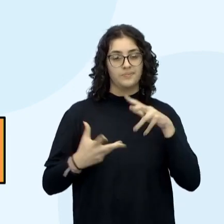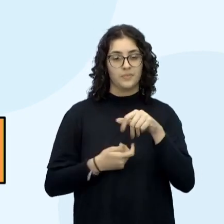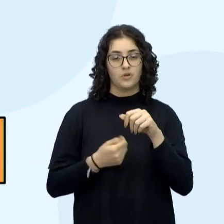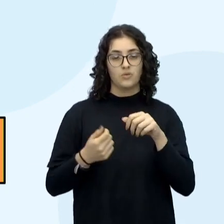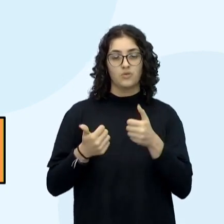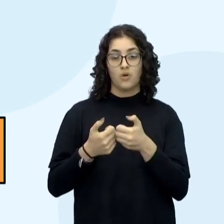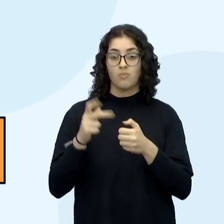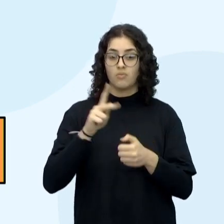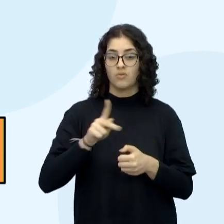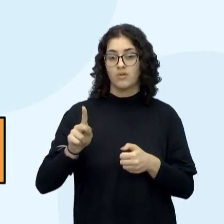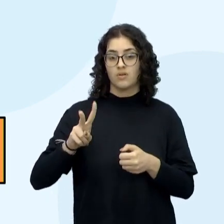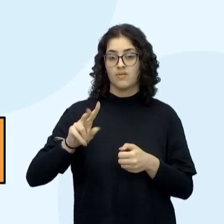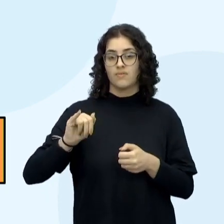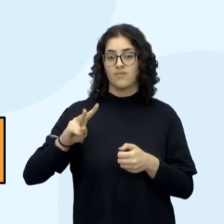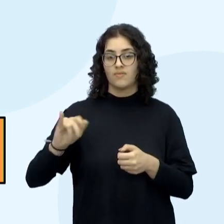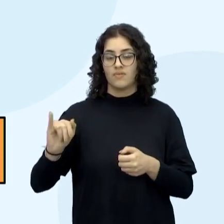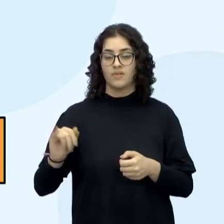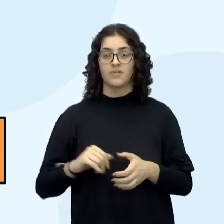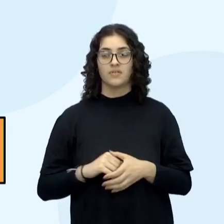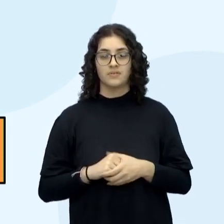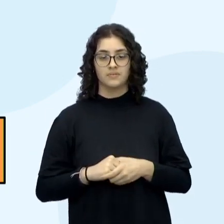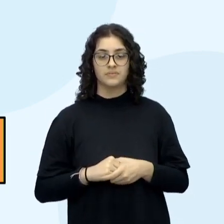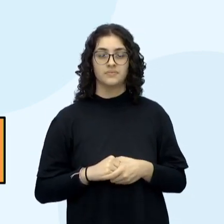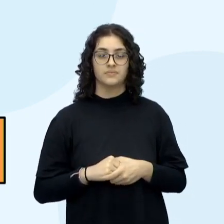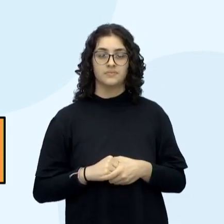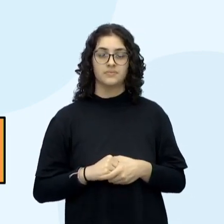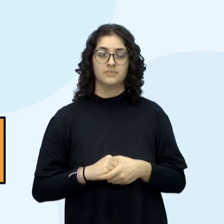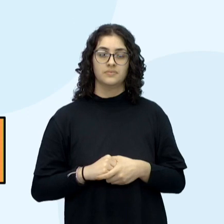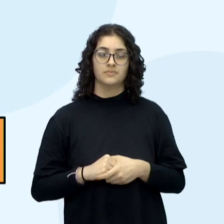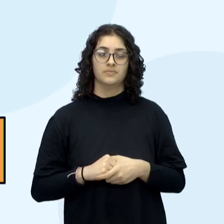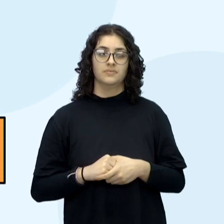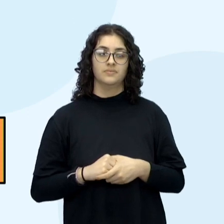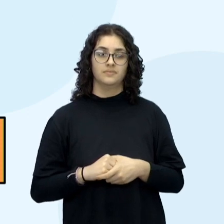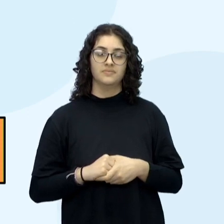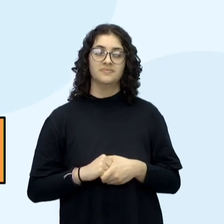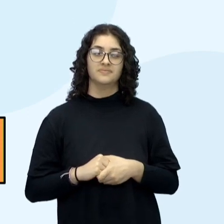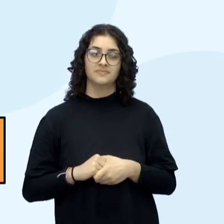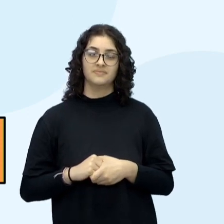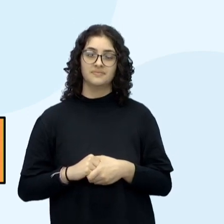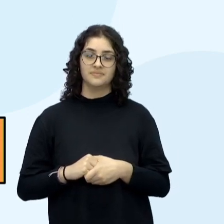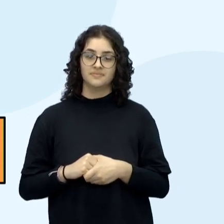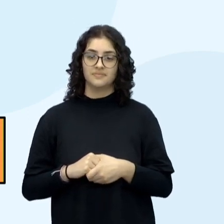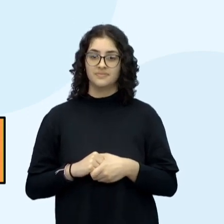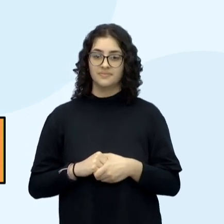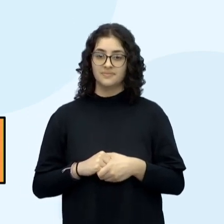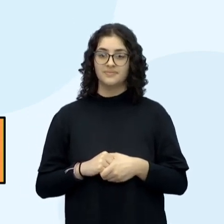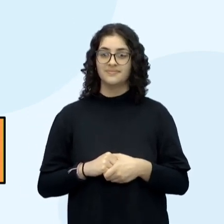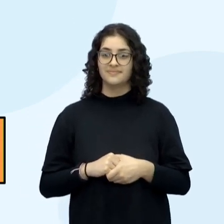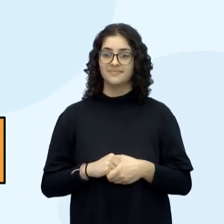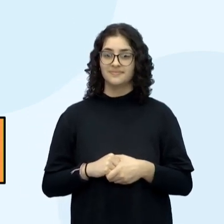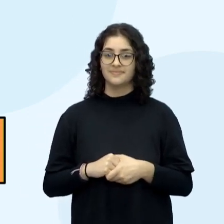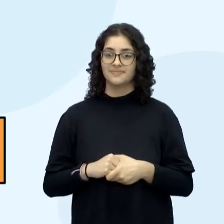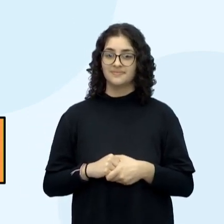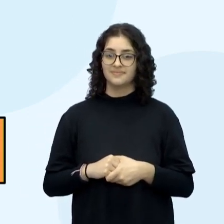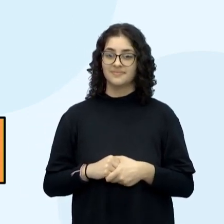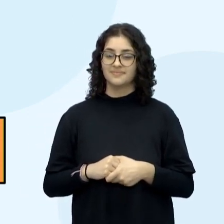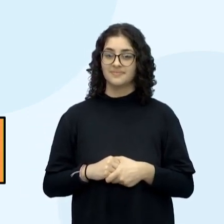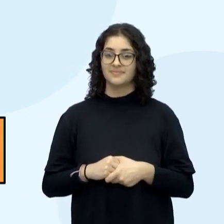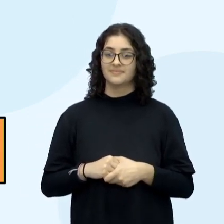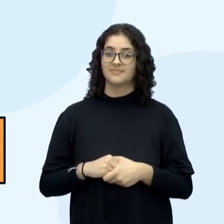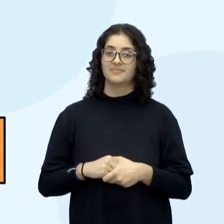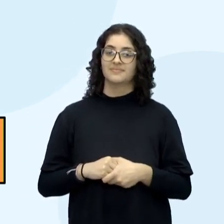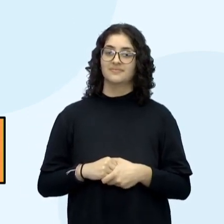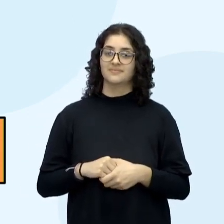Mundo dos Jogos. Mas que íntimo, né, professora Viviane? A gente chama ela de Vivi, porque... É, na mas o aluno é Viviane, ó, professora